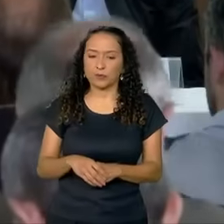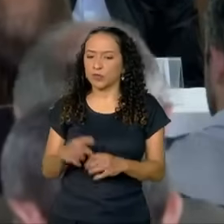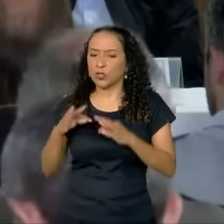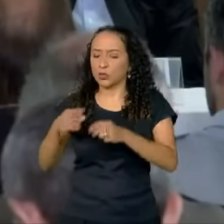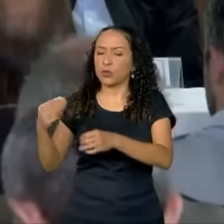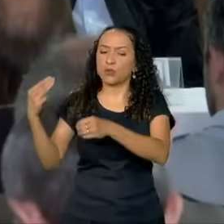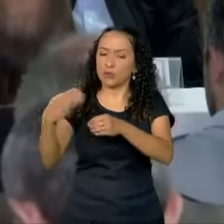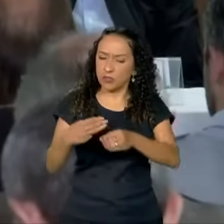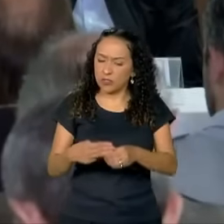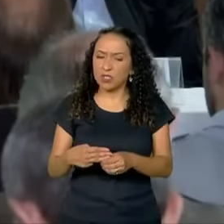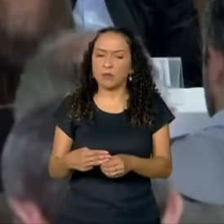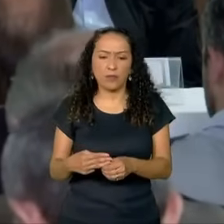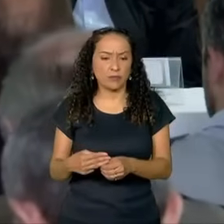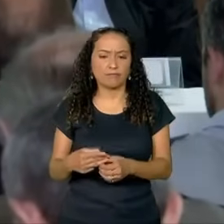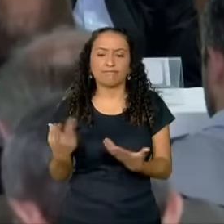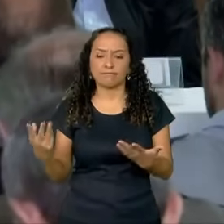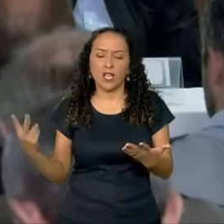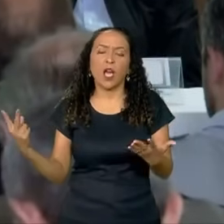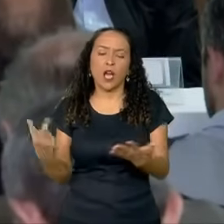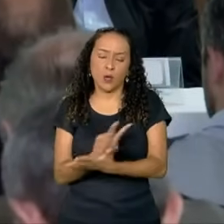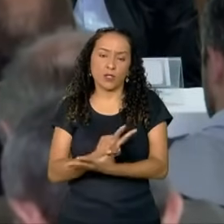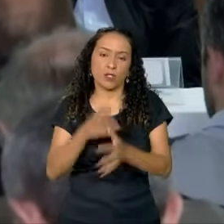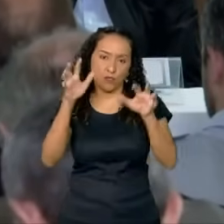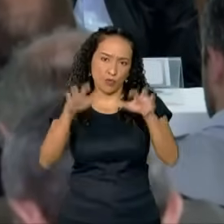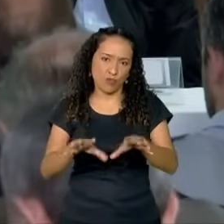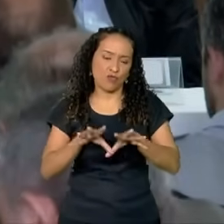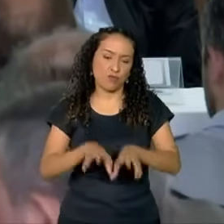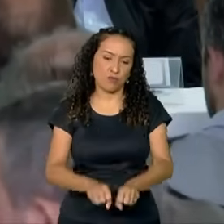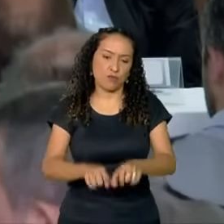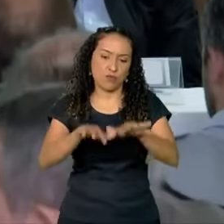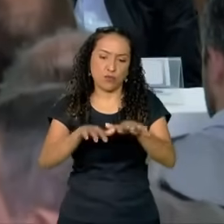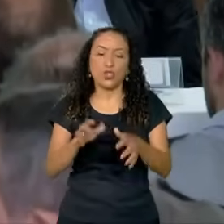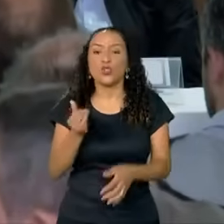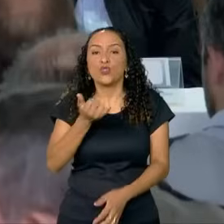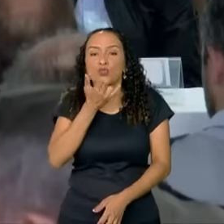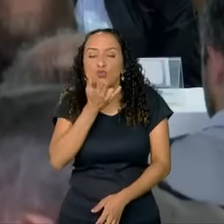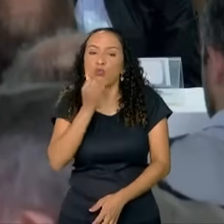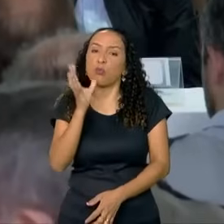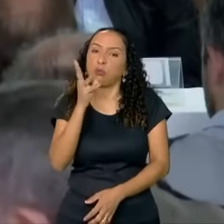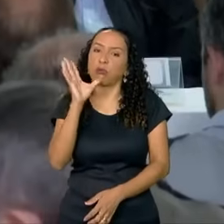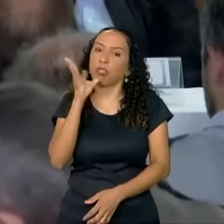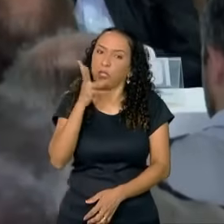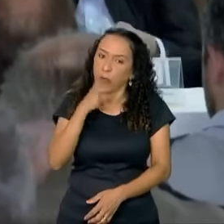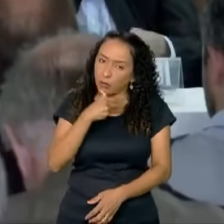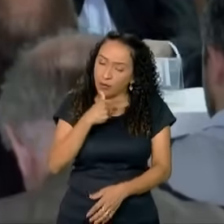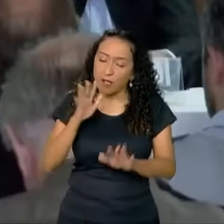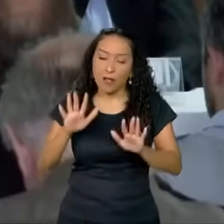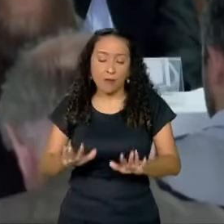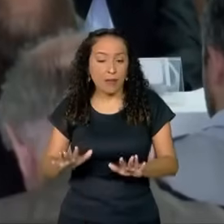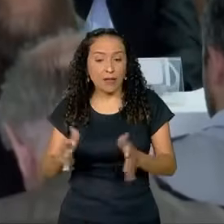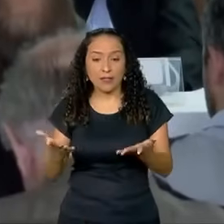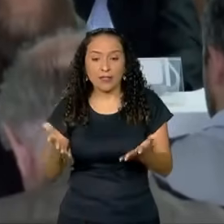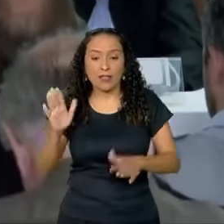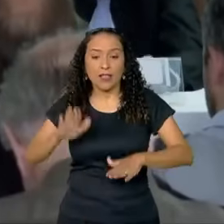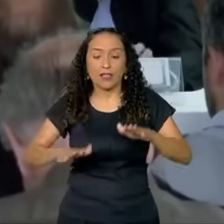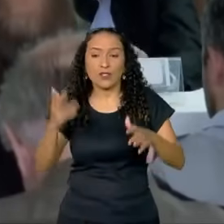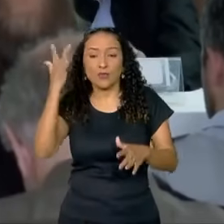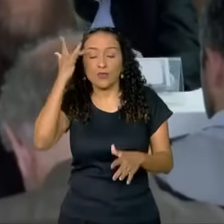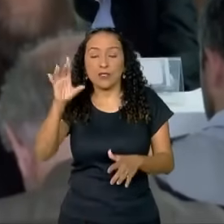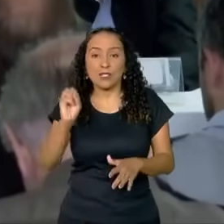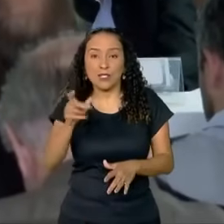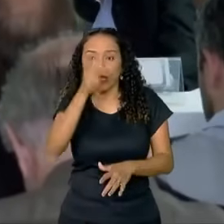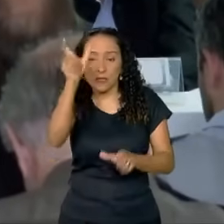esses municípios fortemente atingidos. Então, me desculpem consumir esse tempo, mas é que a gente, às vezes, não sei se as